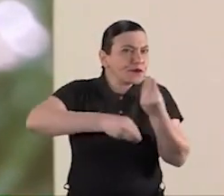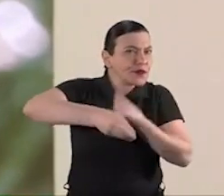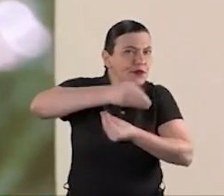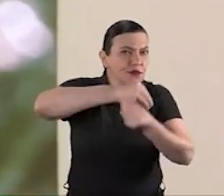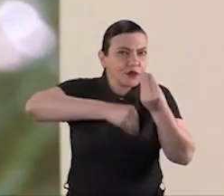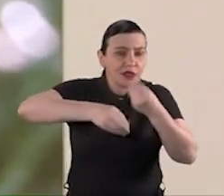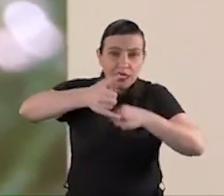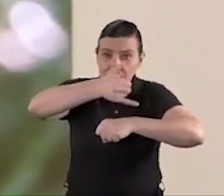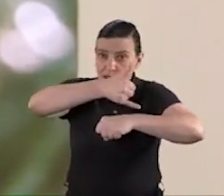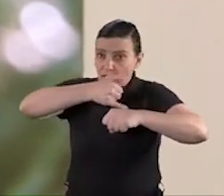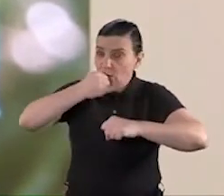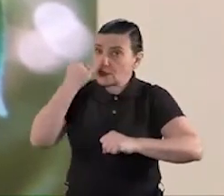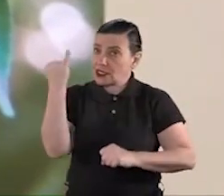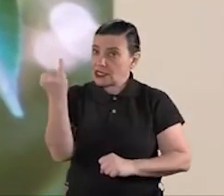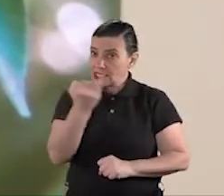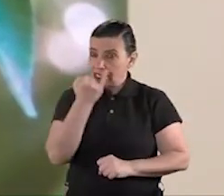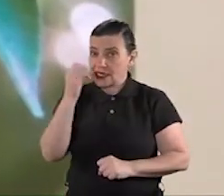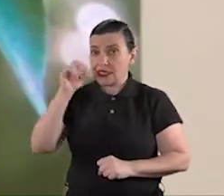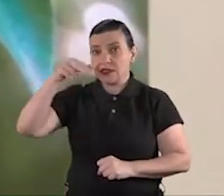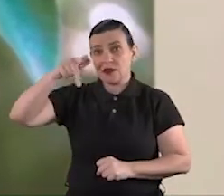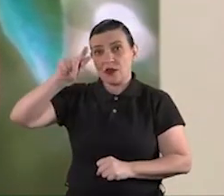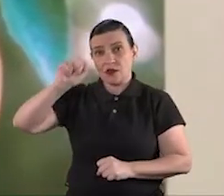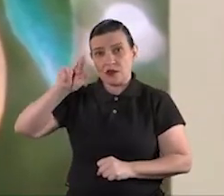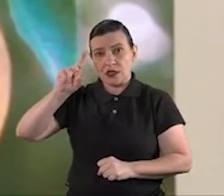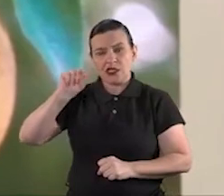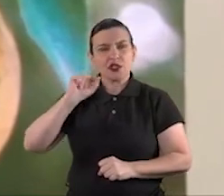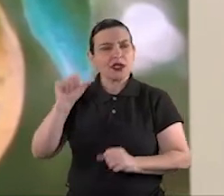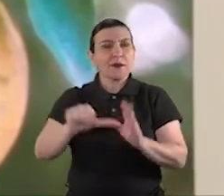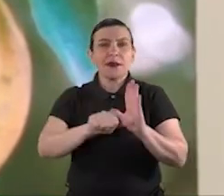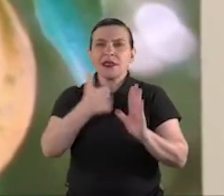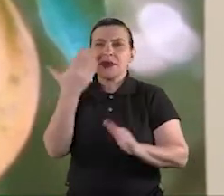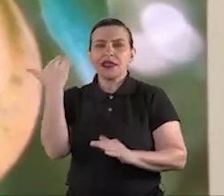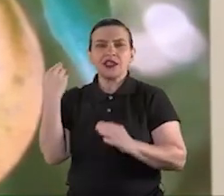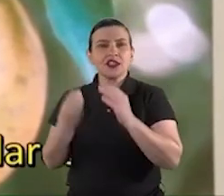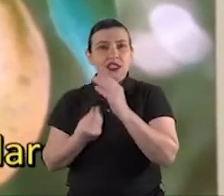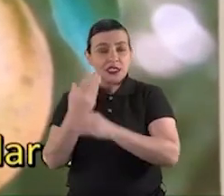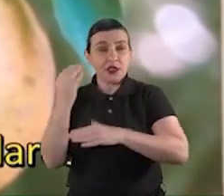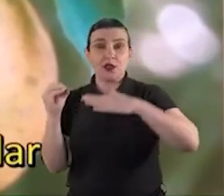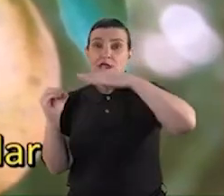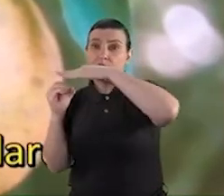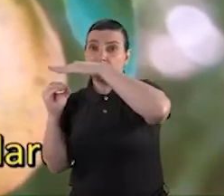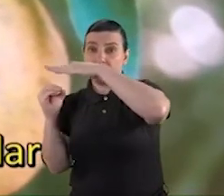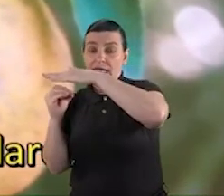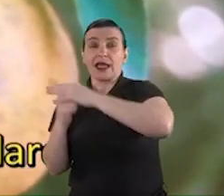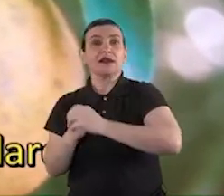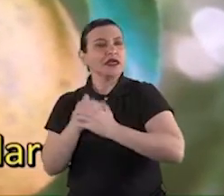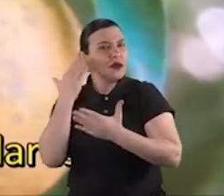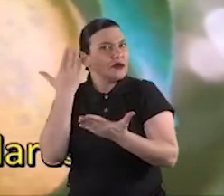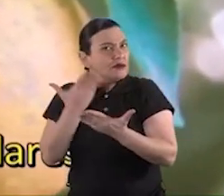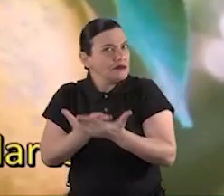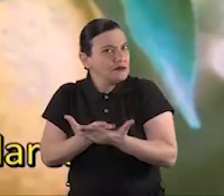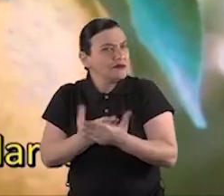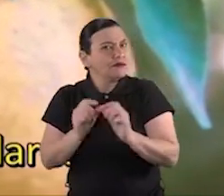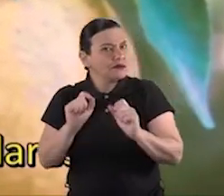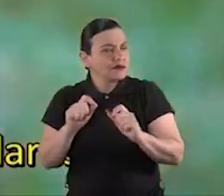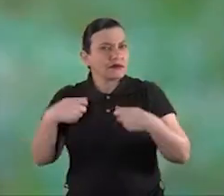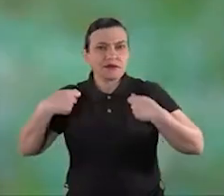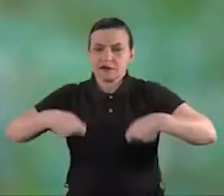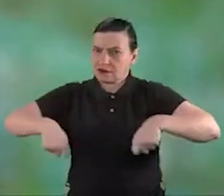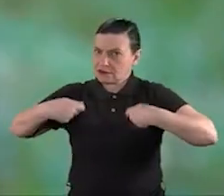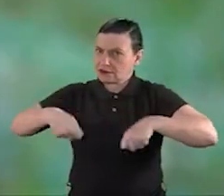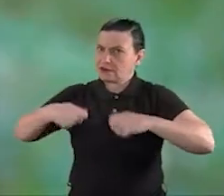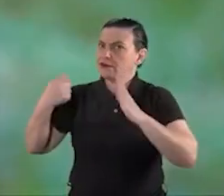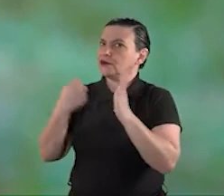misturar óleos essenciais lugar de foi um dos primeiros Mix que criamos na terra acredito que seja obrigatório